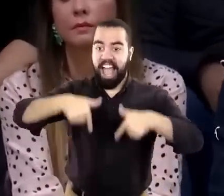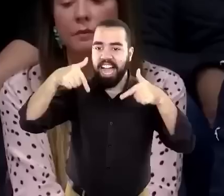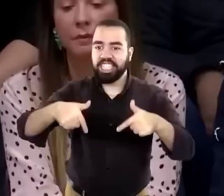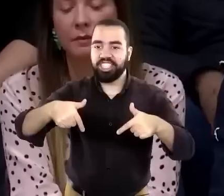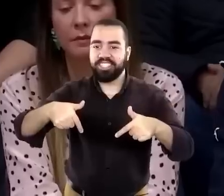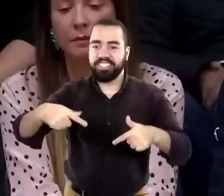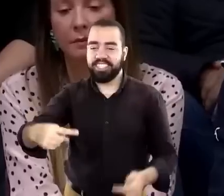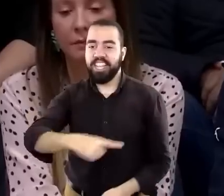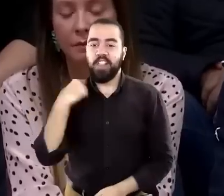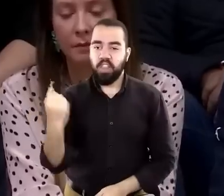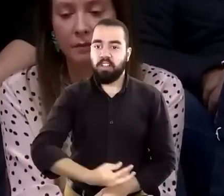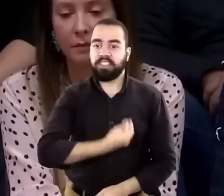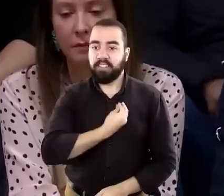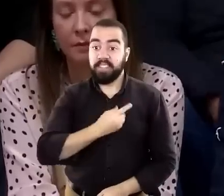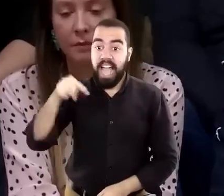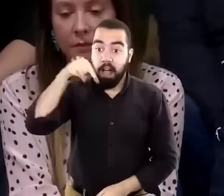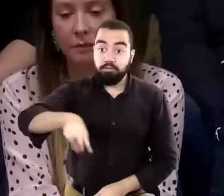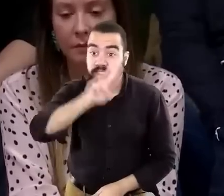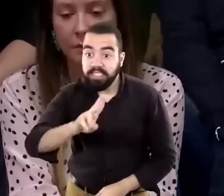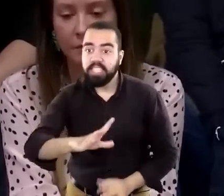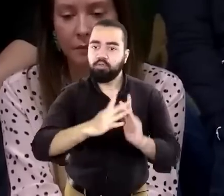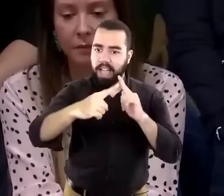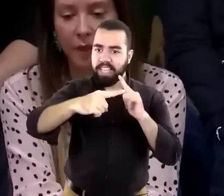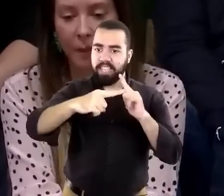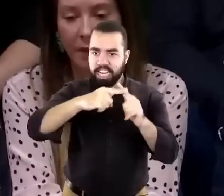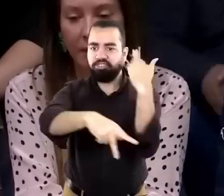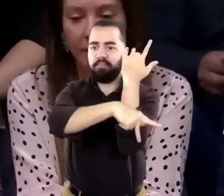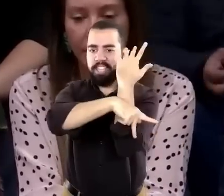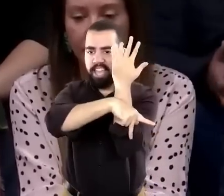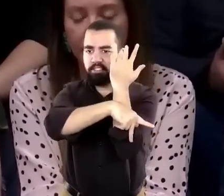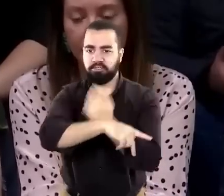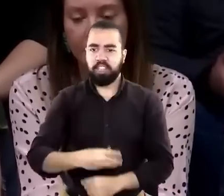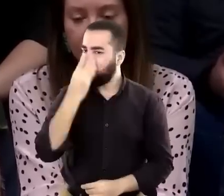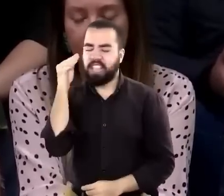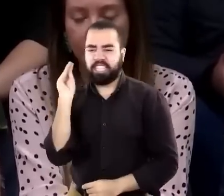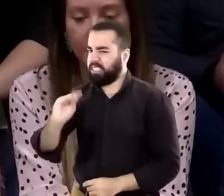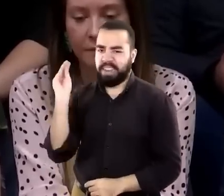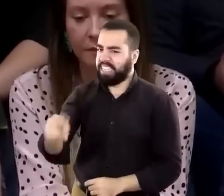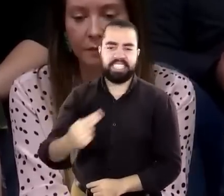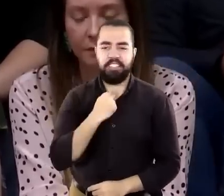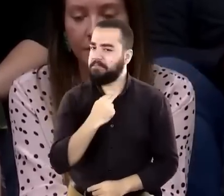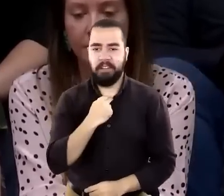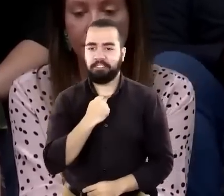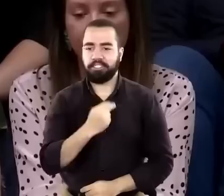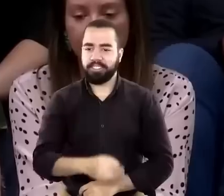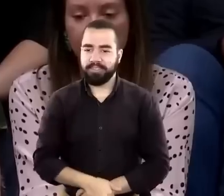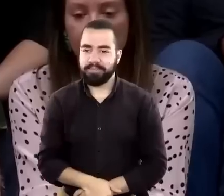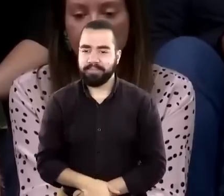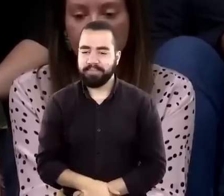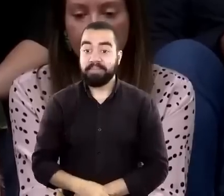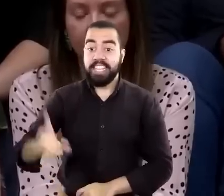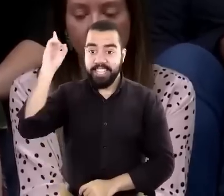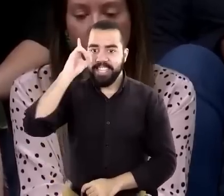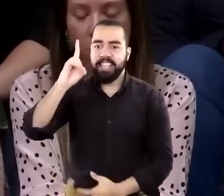igreja, através desta igreja e por esta igreja daqui para frente. Não desprezemos o dia dos pequenos começos.